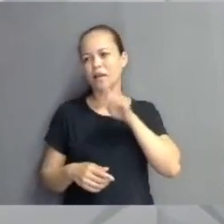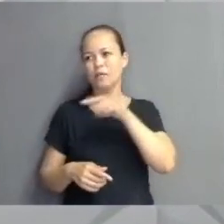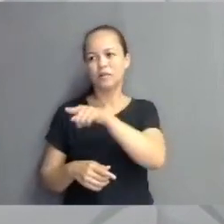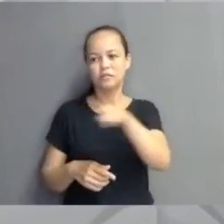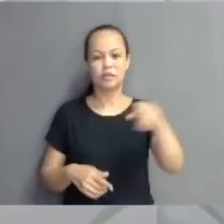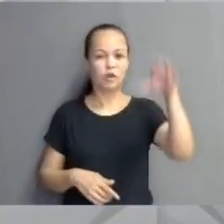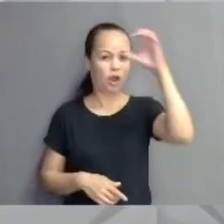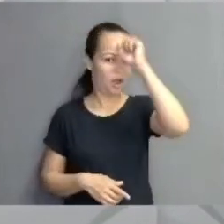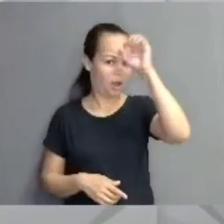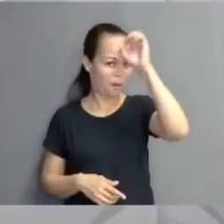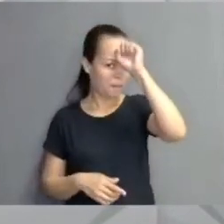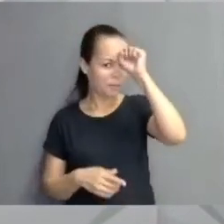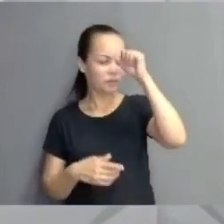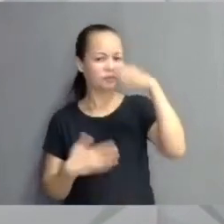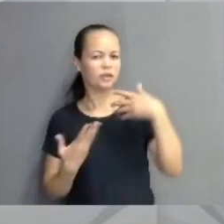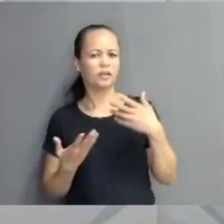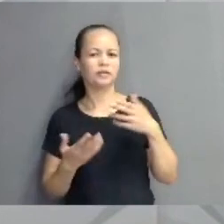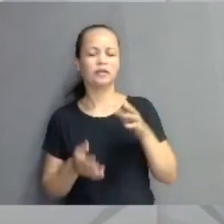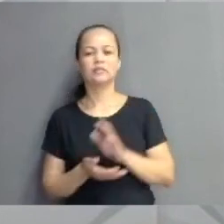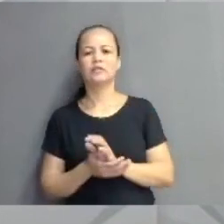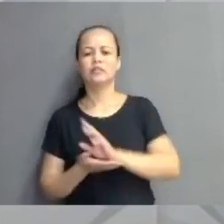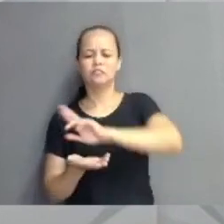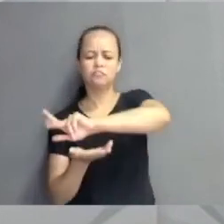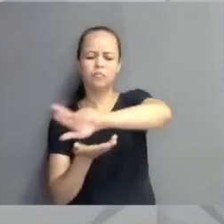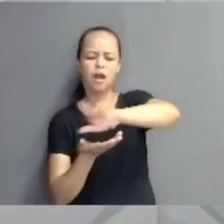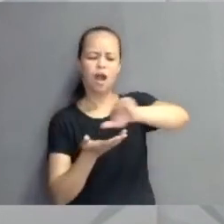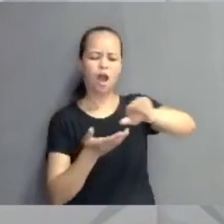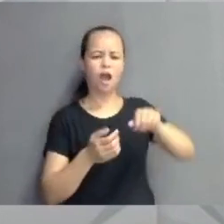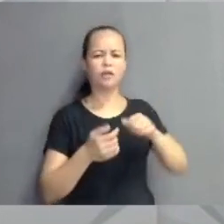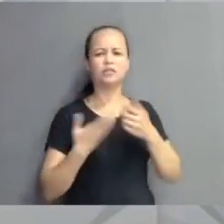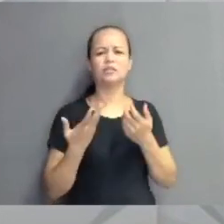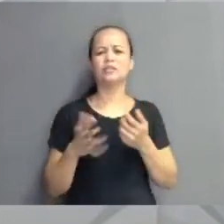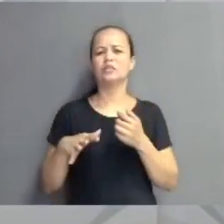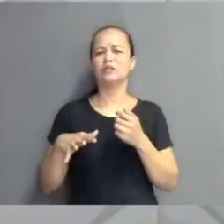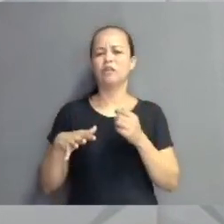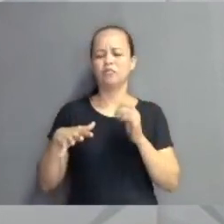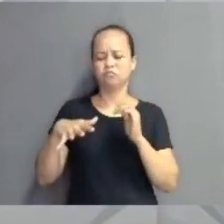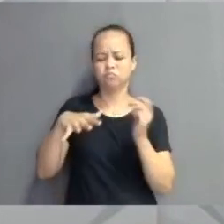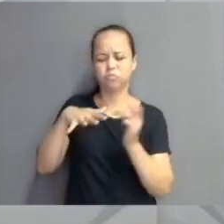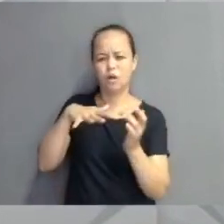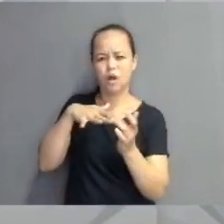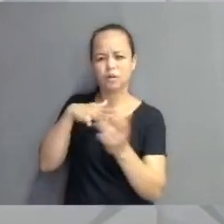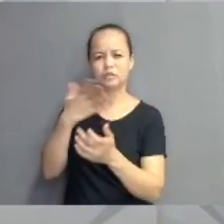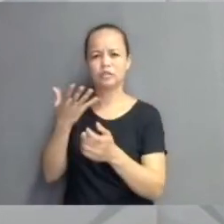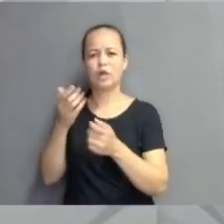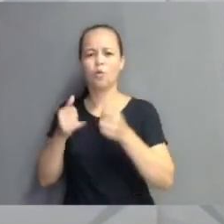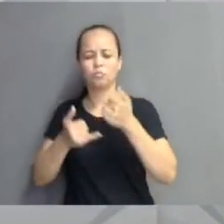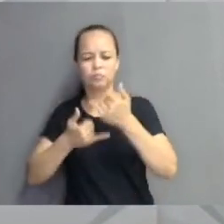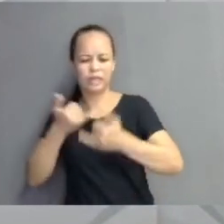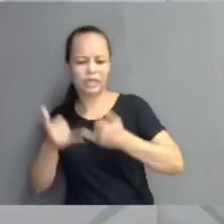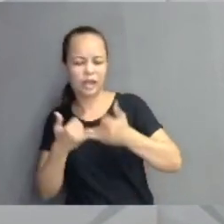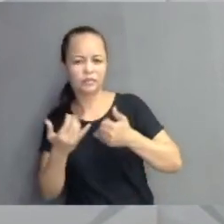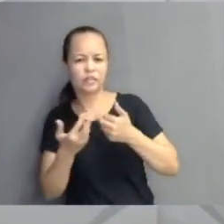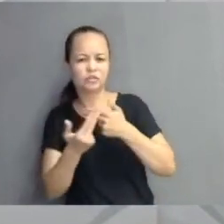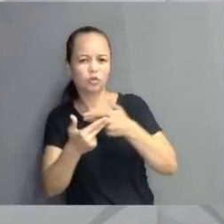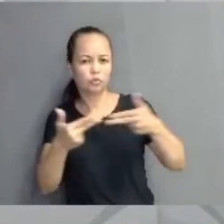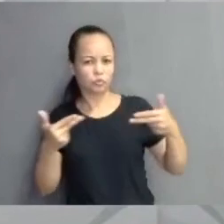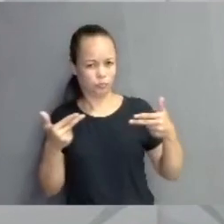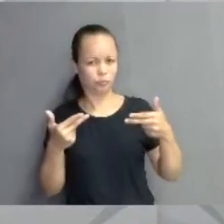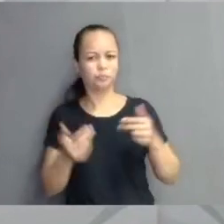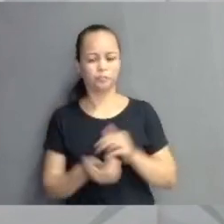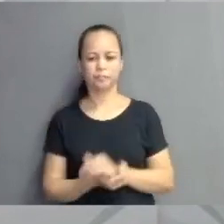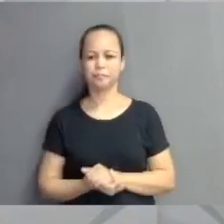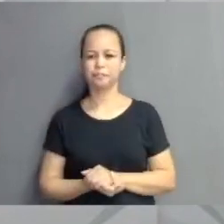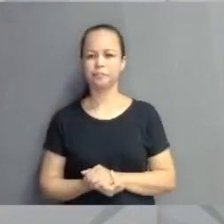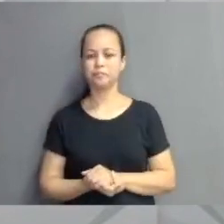gente muita coisa muita diversidade links interativos com atividades com os jogos dentre outras coisas